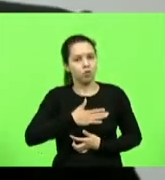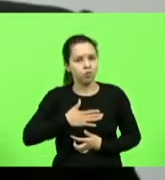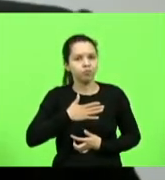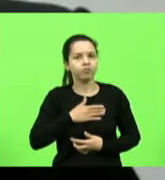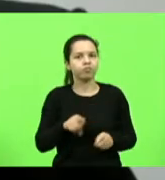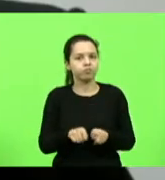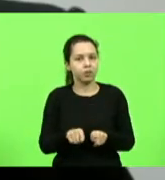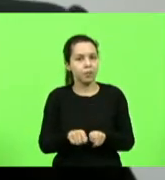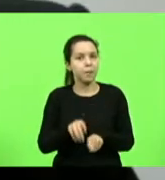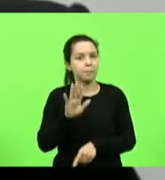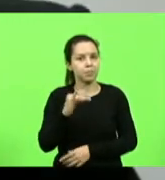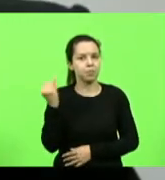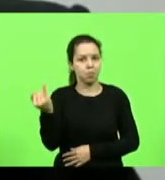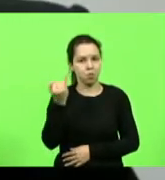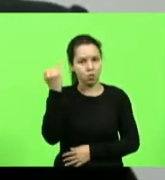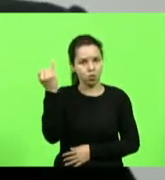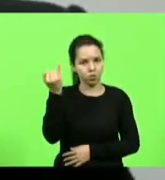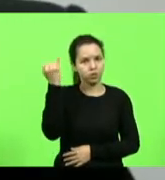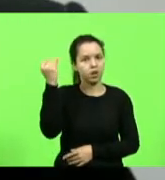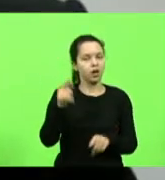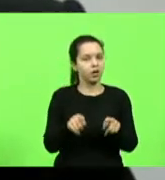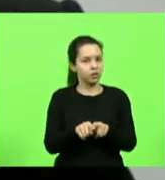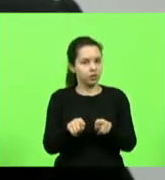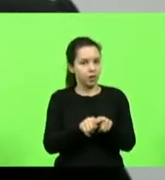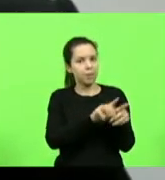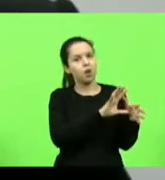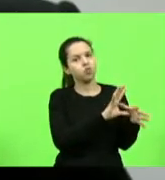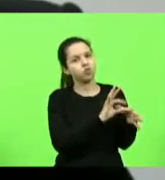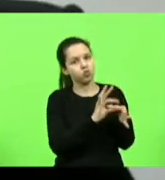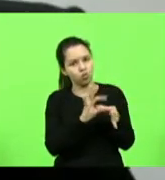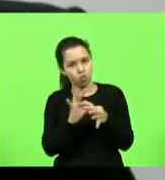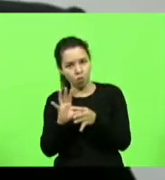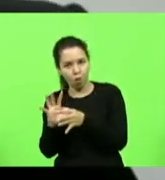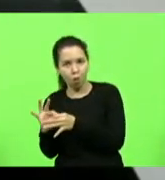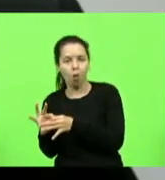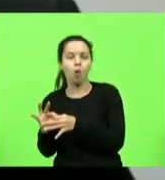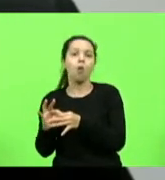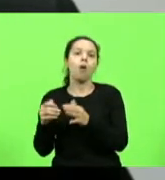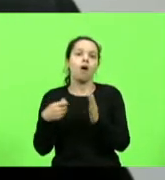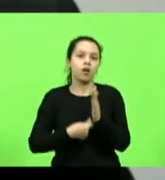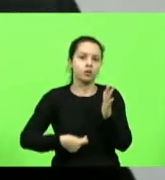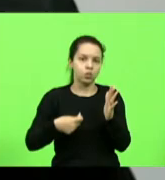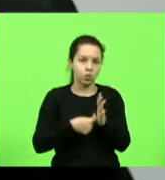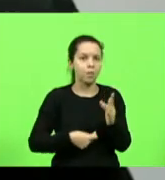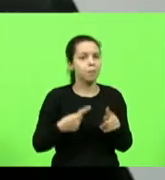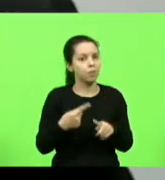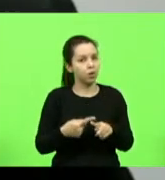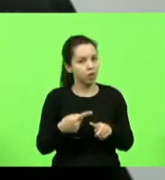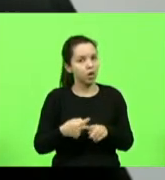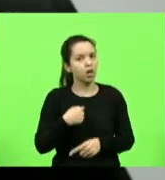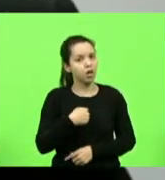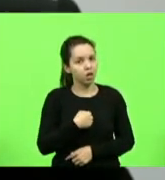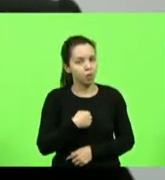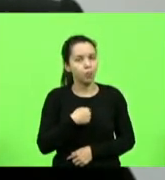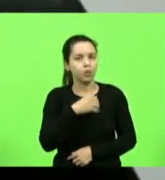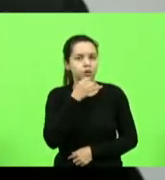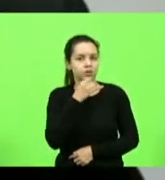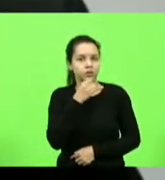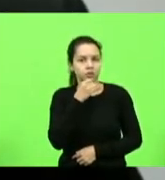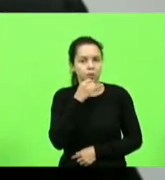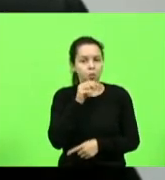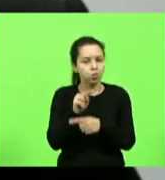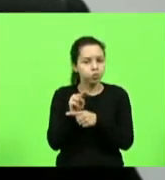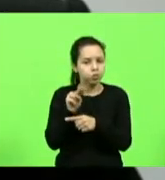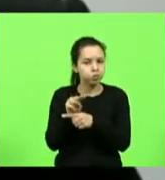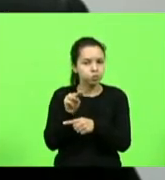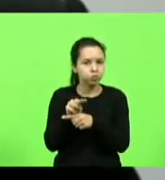muito importante contextualizar toda a luta, né? Porque... Eu, por exemplo, estou monitorando